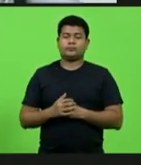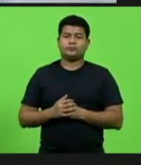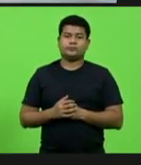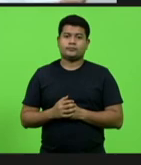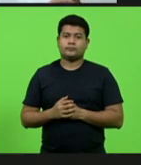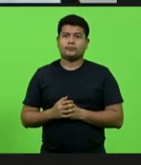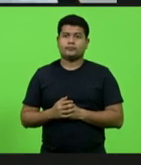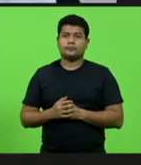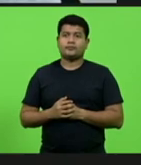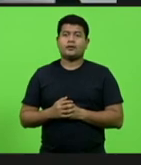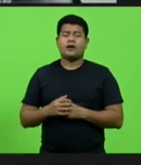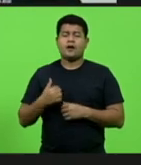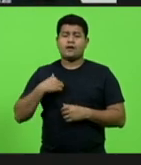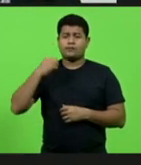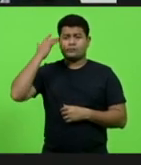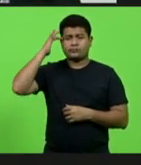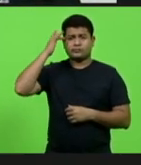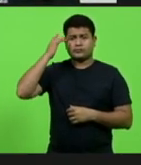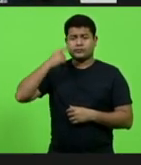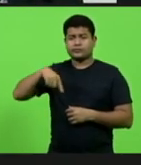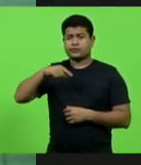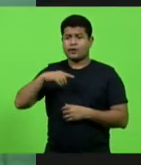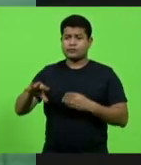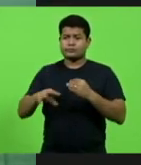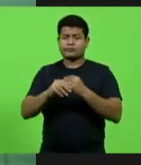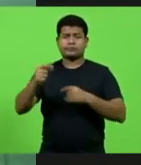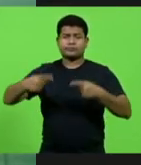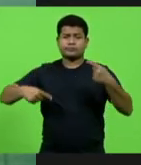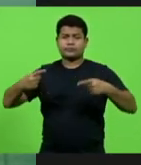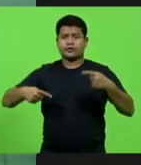acho que nós podemos acrescentar no debate,